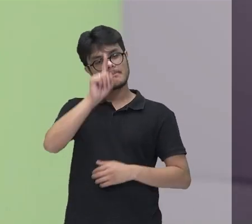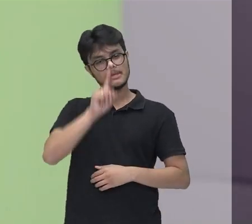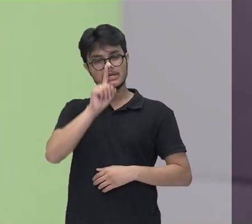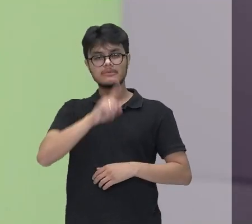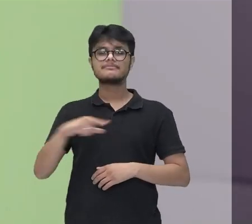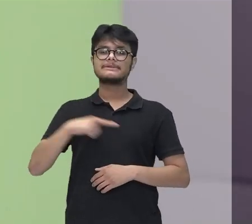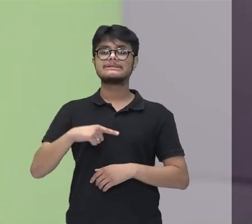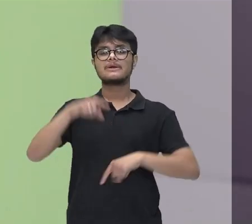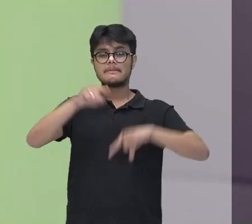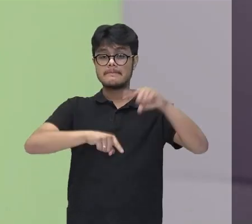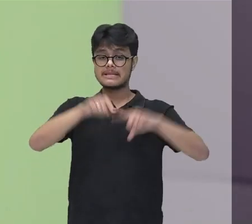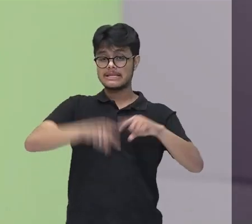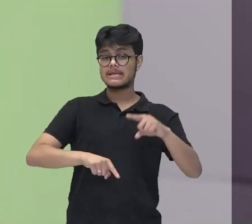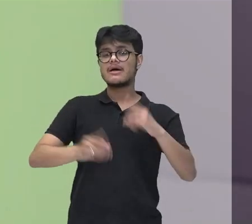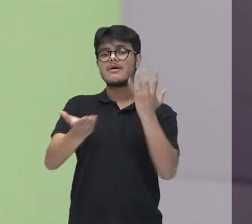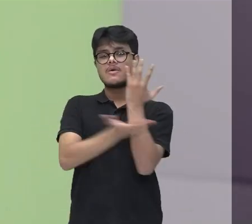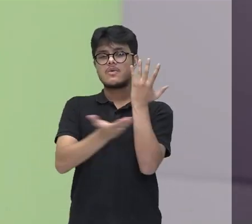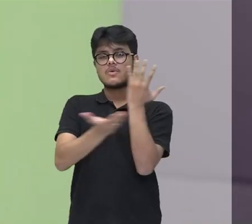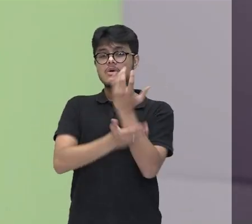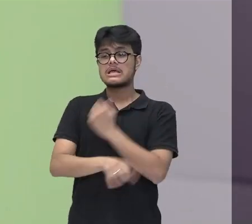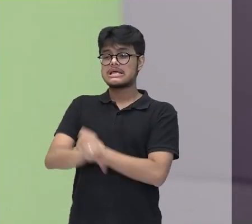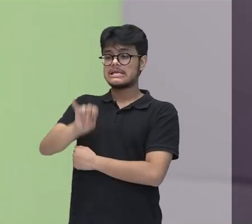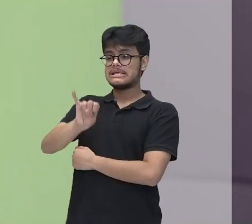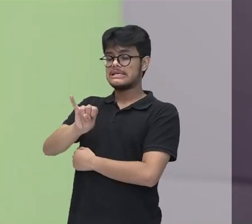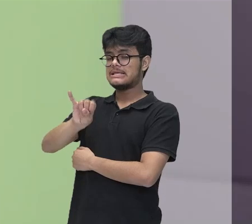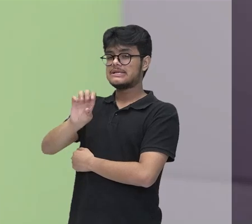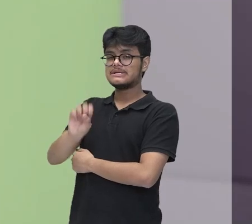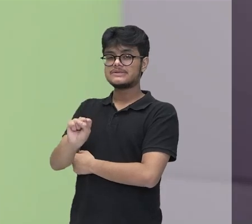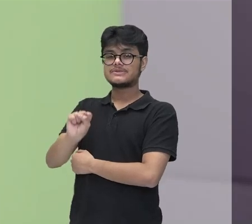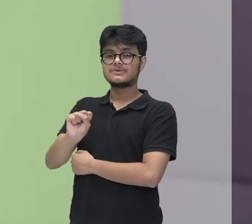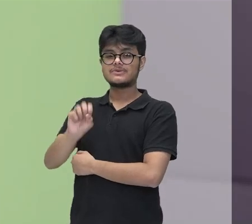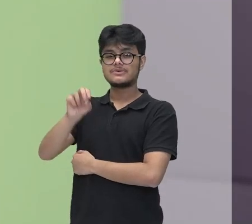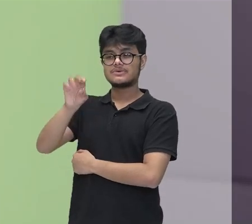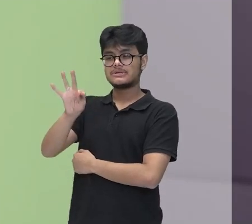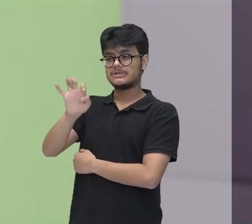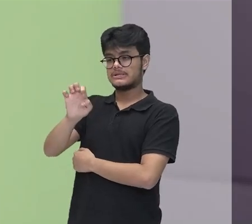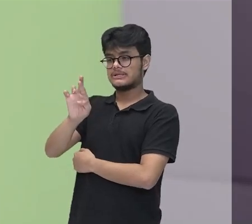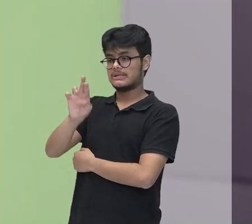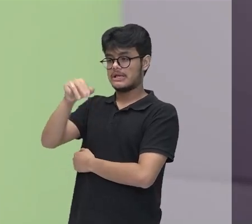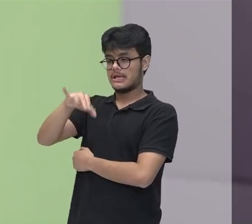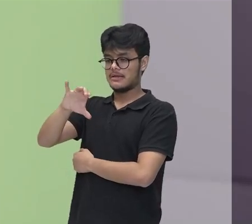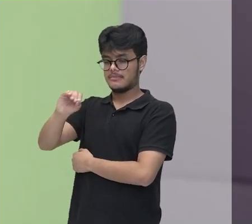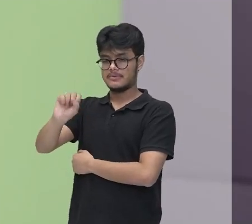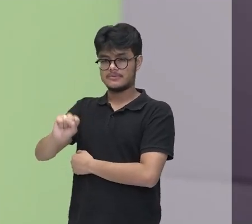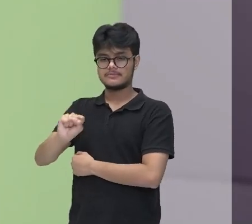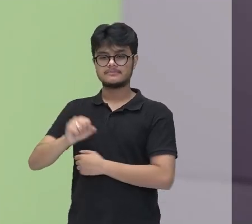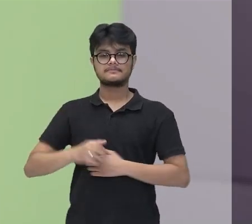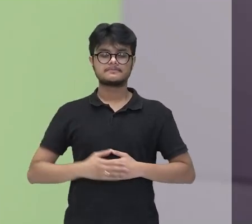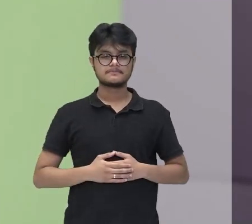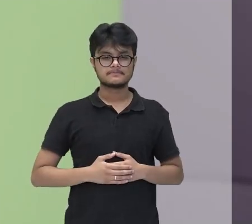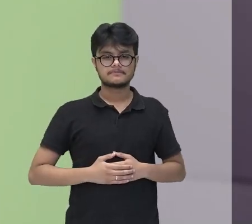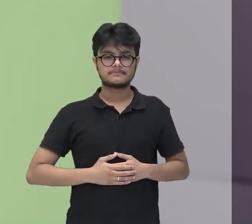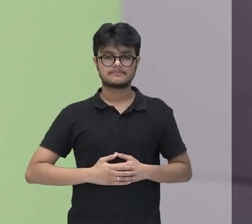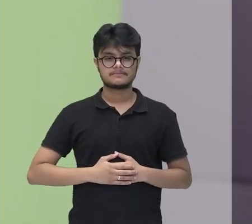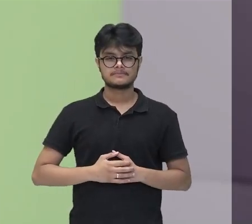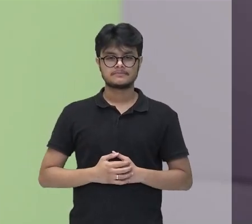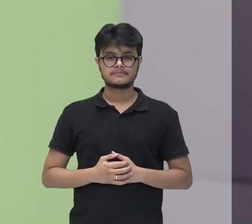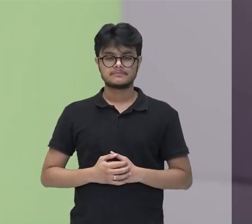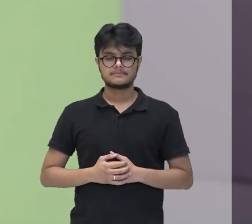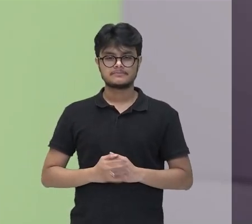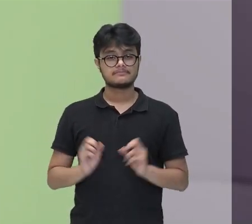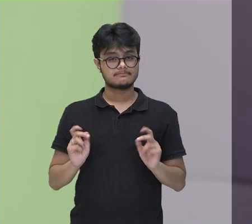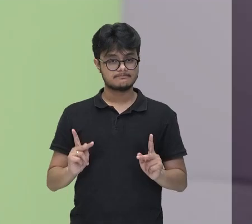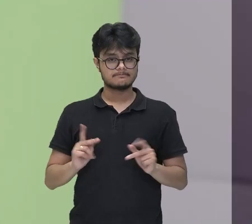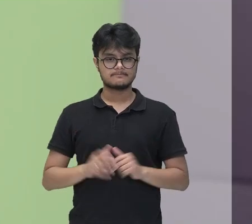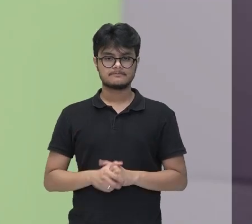dos materiais que não são condutores de energia, de calor, né? Dessa energia, sim, que está